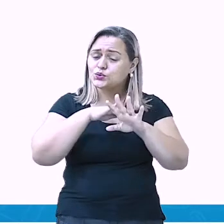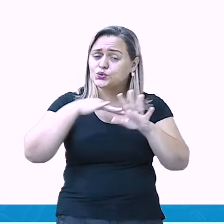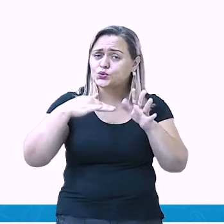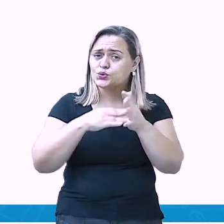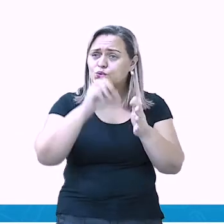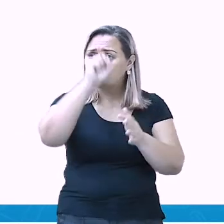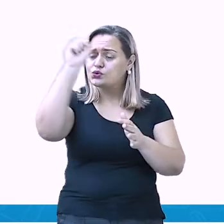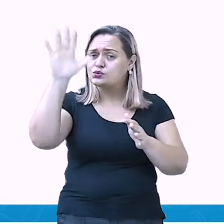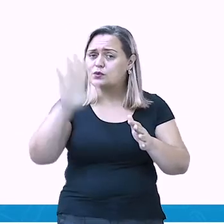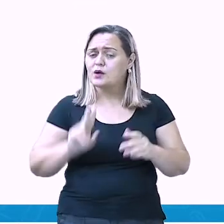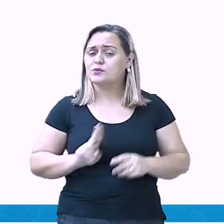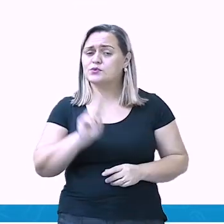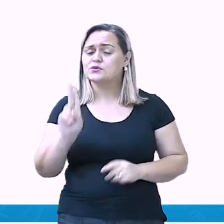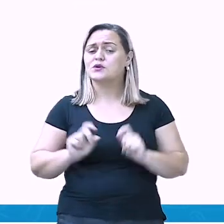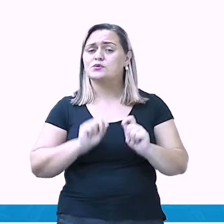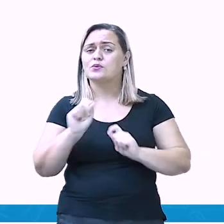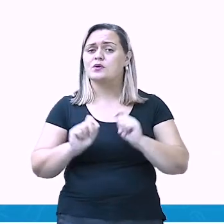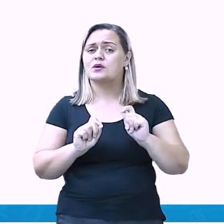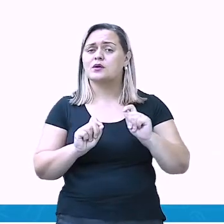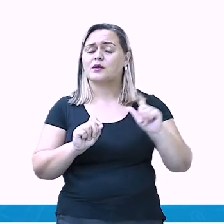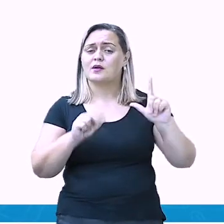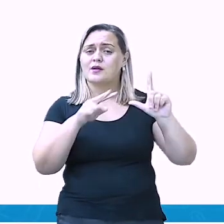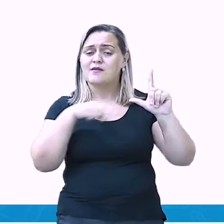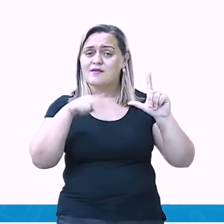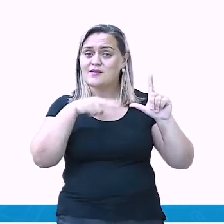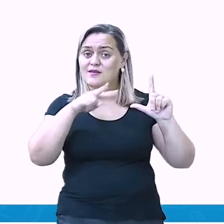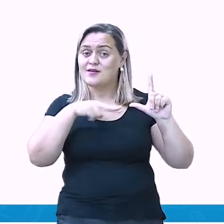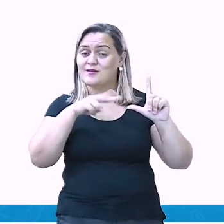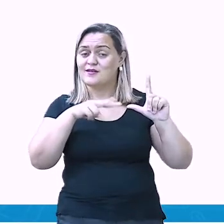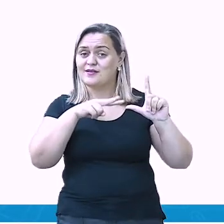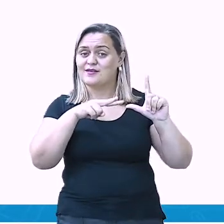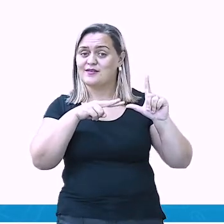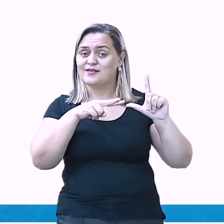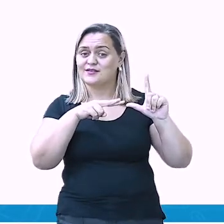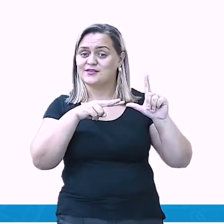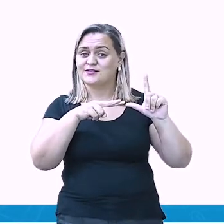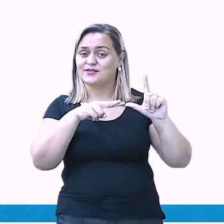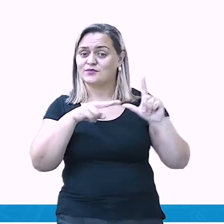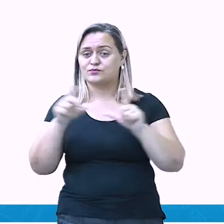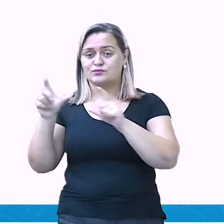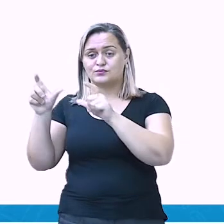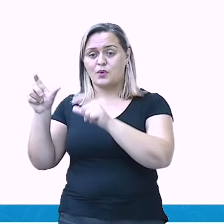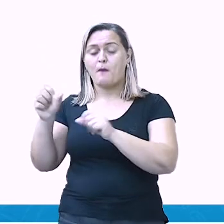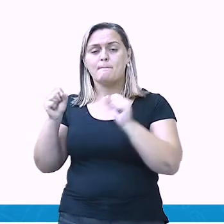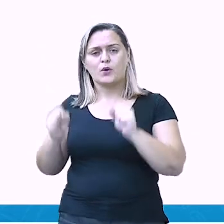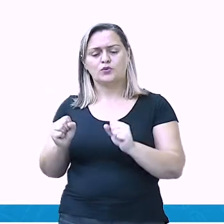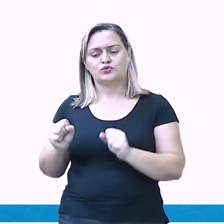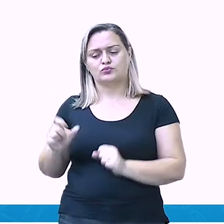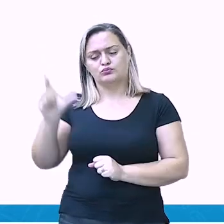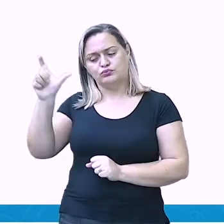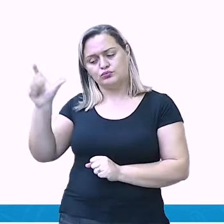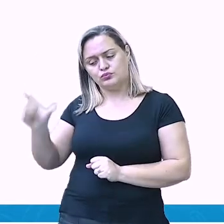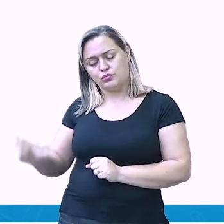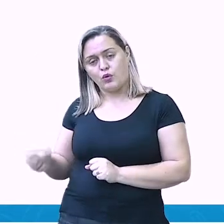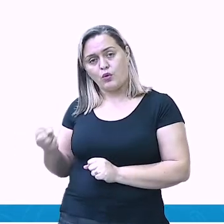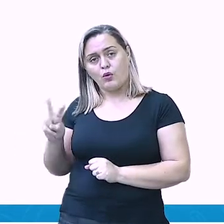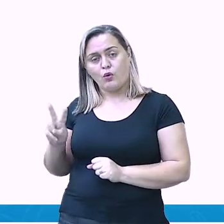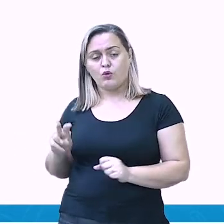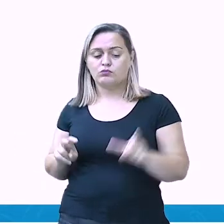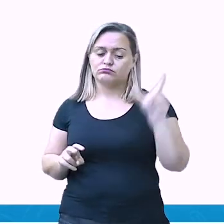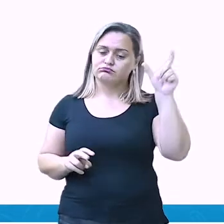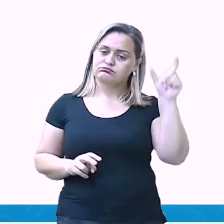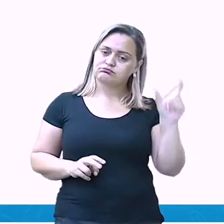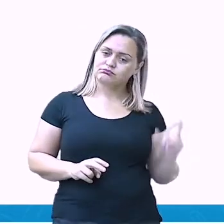aqui, olha, possuem uma legenda. Essa legenda pode aparecer tanto do lado direito quanto do lado esquerdo,